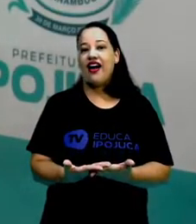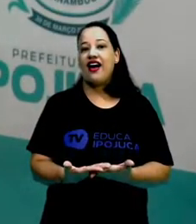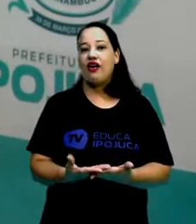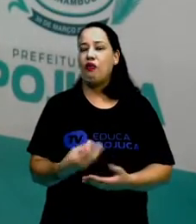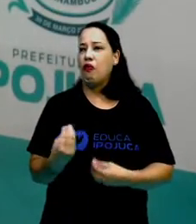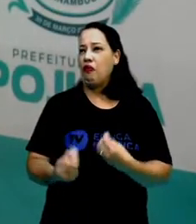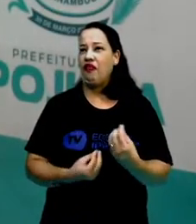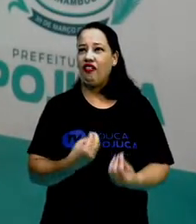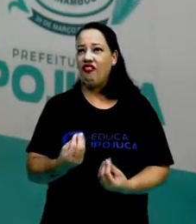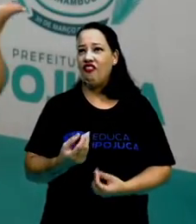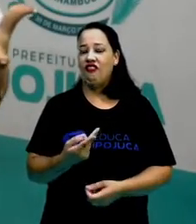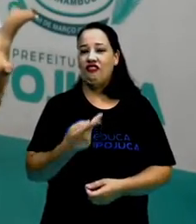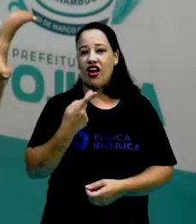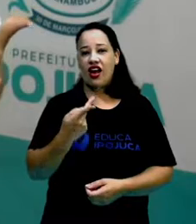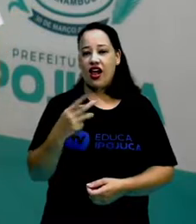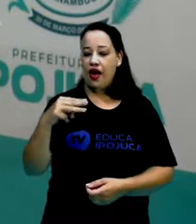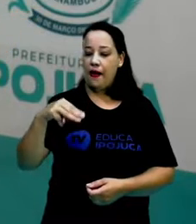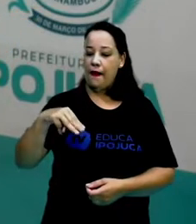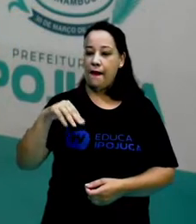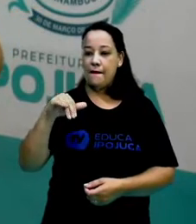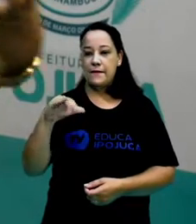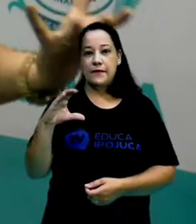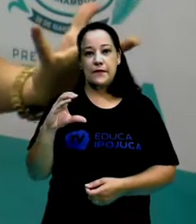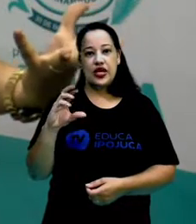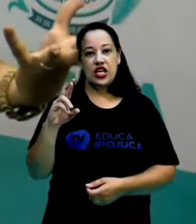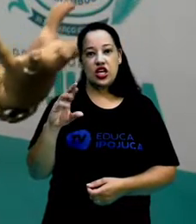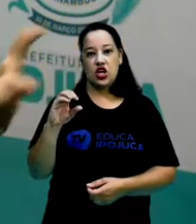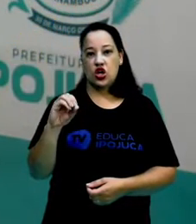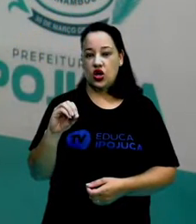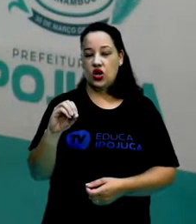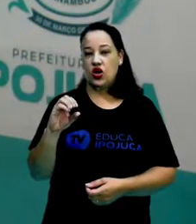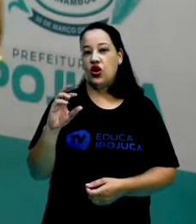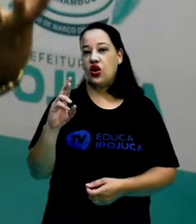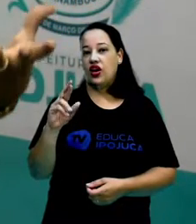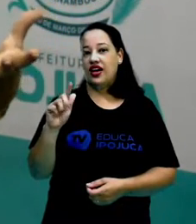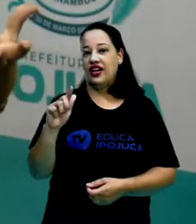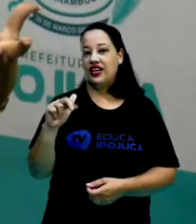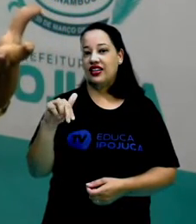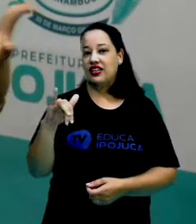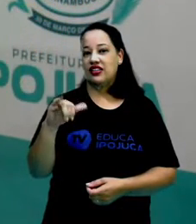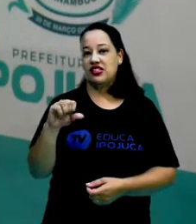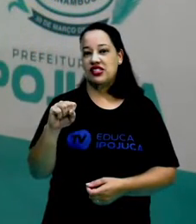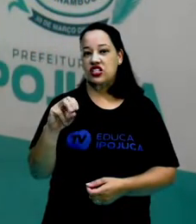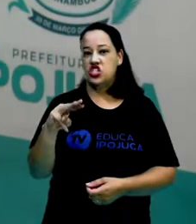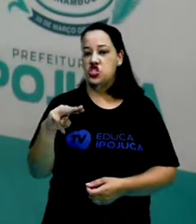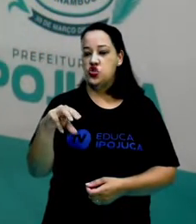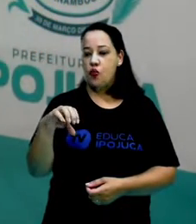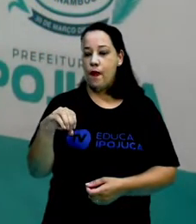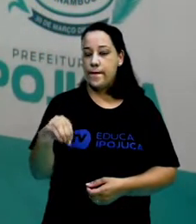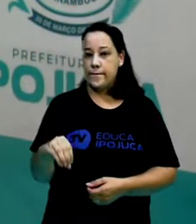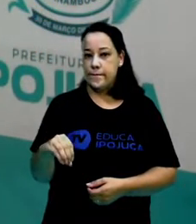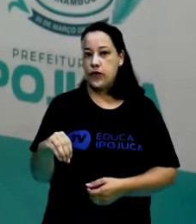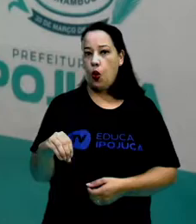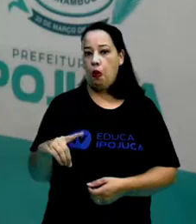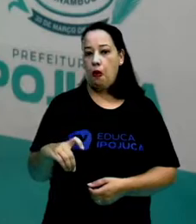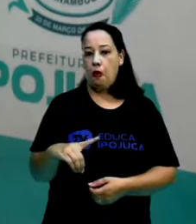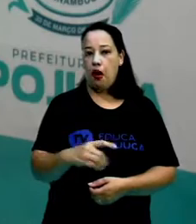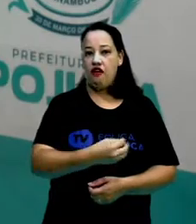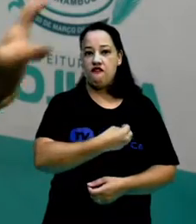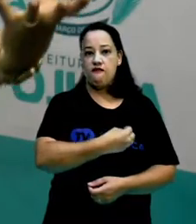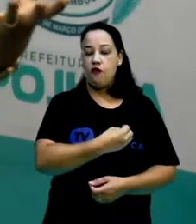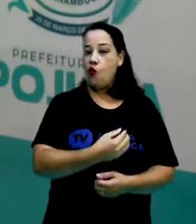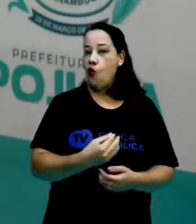de micro-organismos e esse processo dos decompositores? Como é que tudo isso se